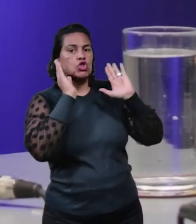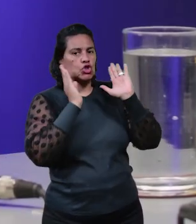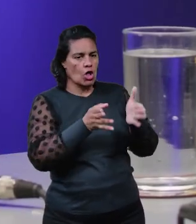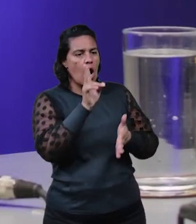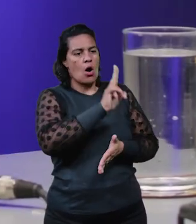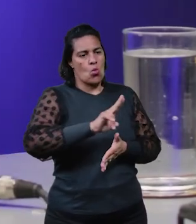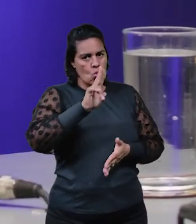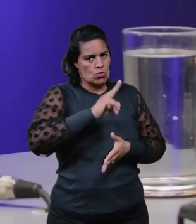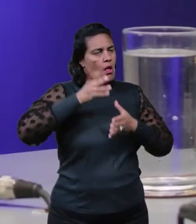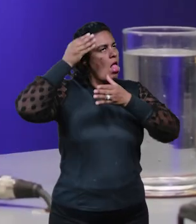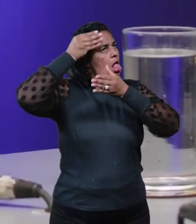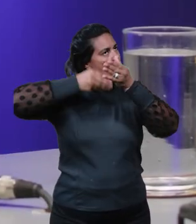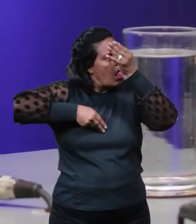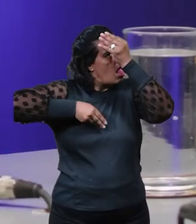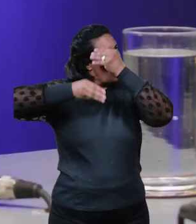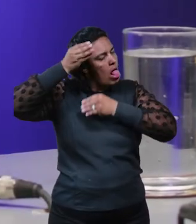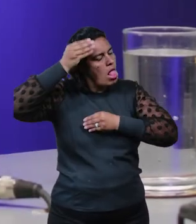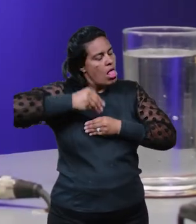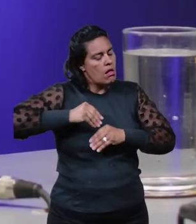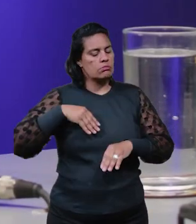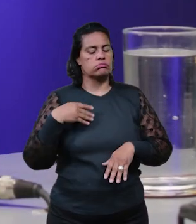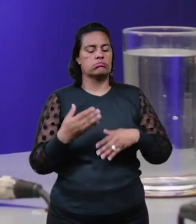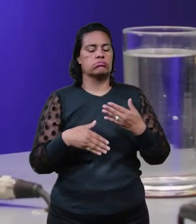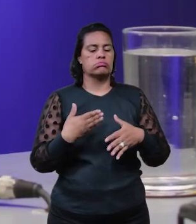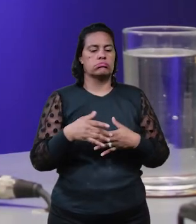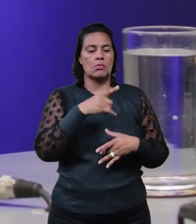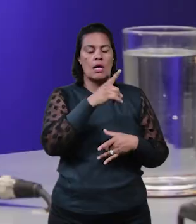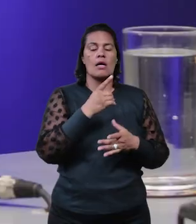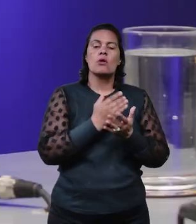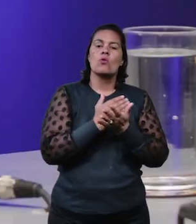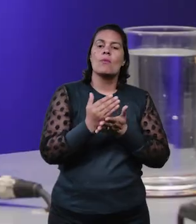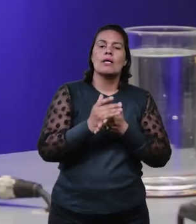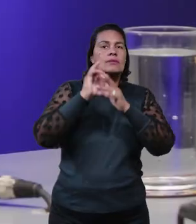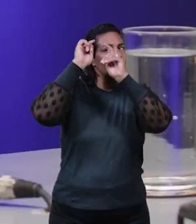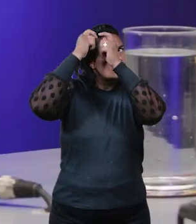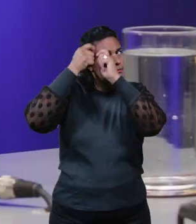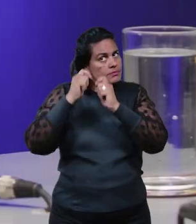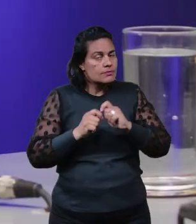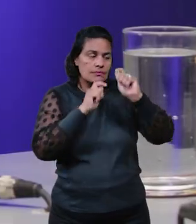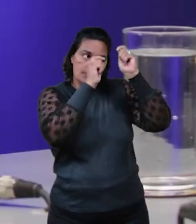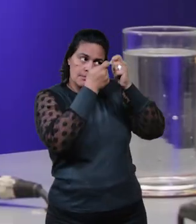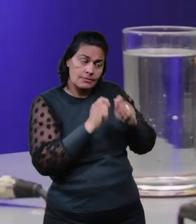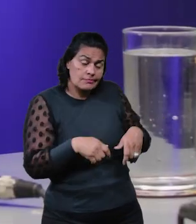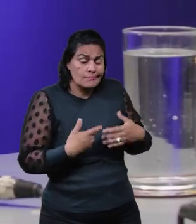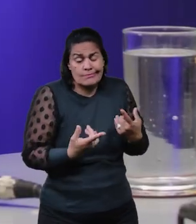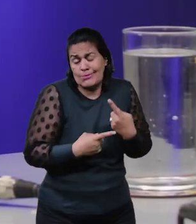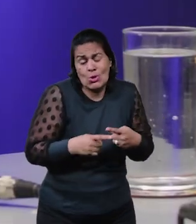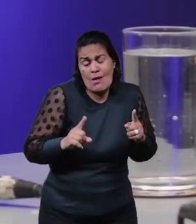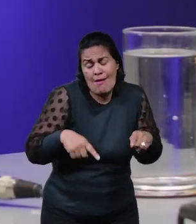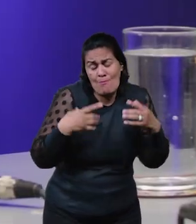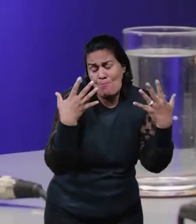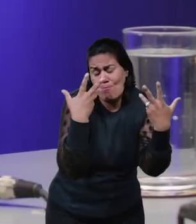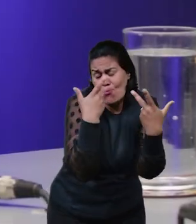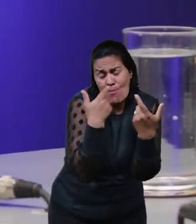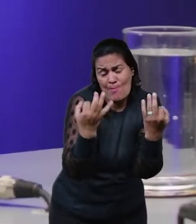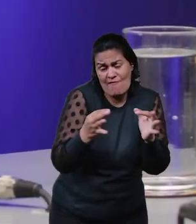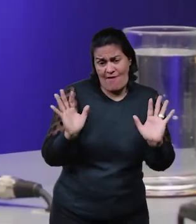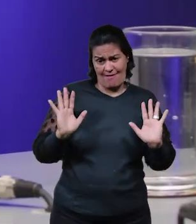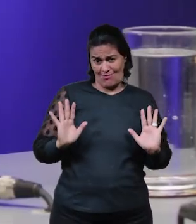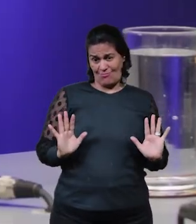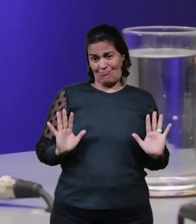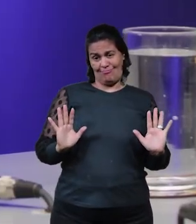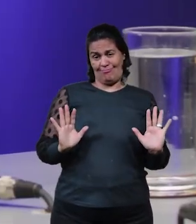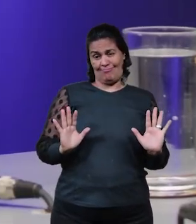nas tranças, se descobre, porque é muito bonito usar trança, a gente não tem para